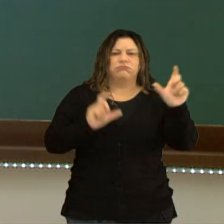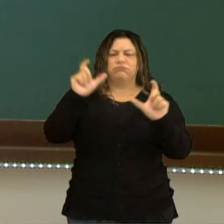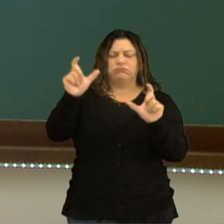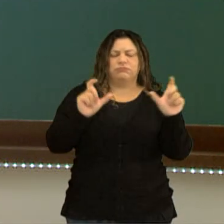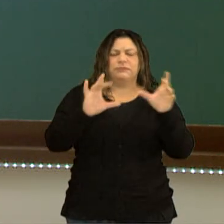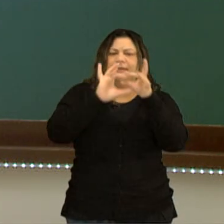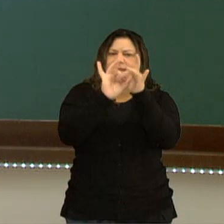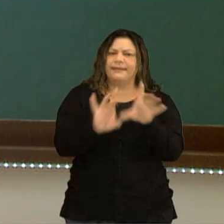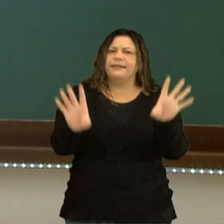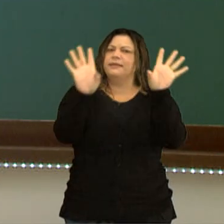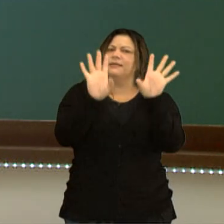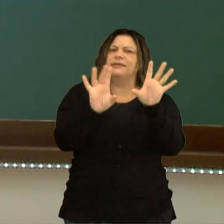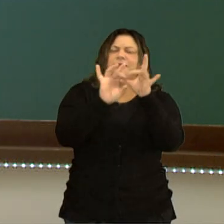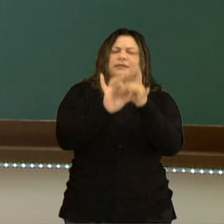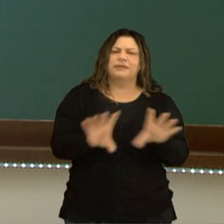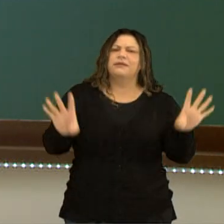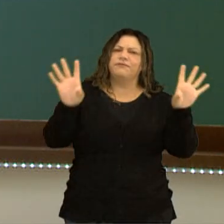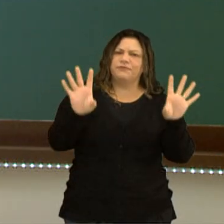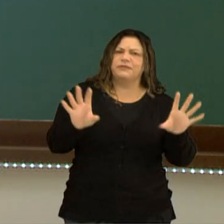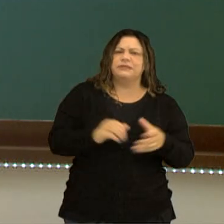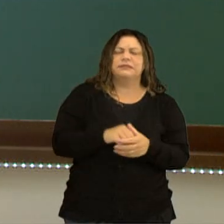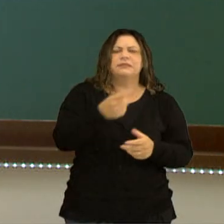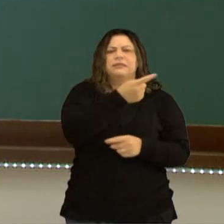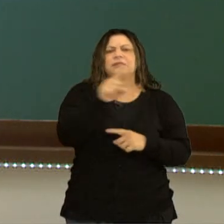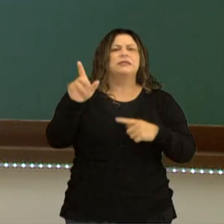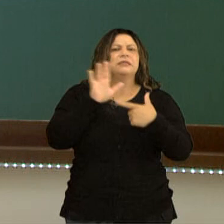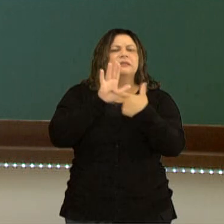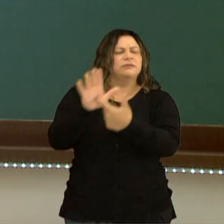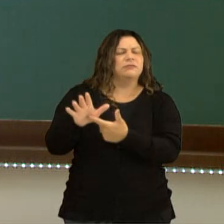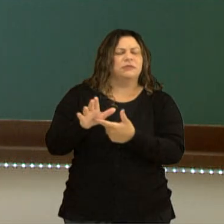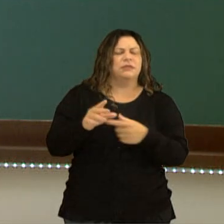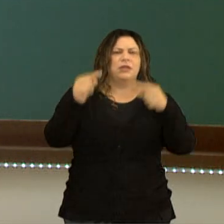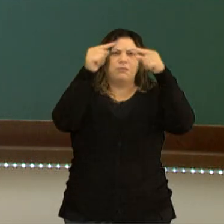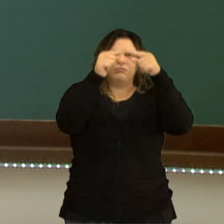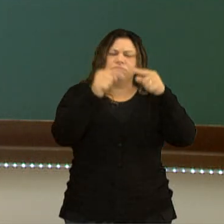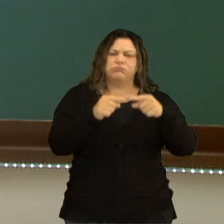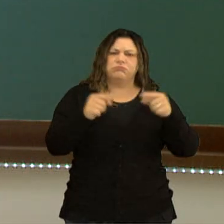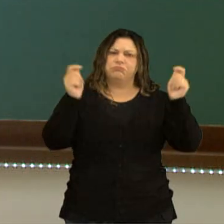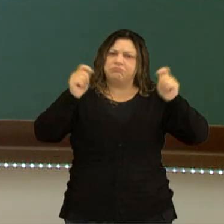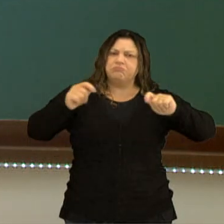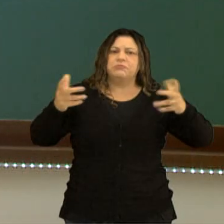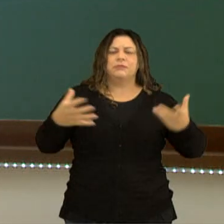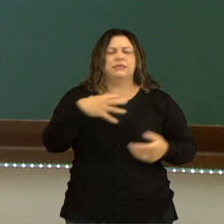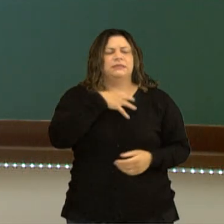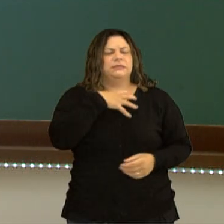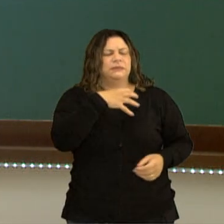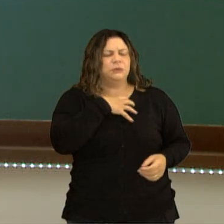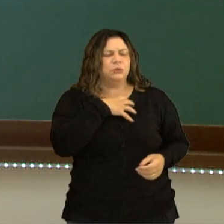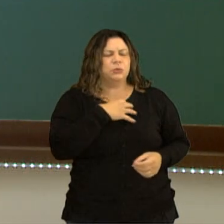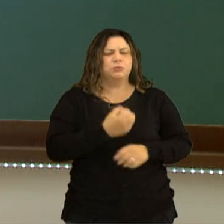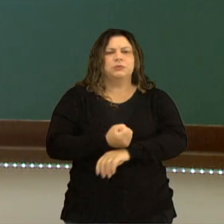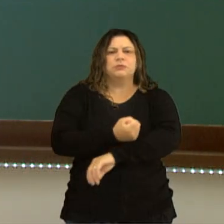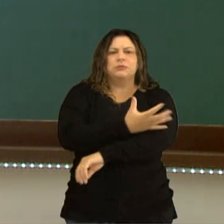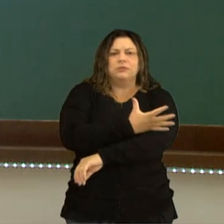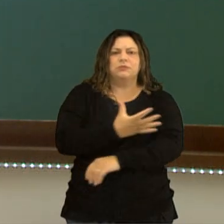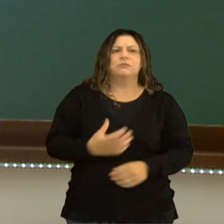versos livres? São versos que não apresentam rima, mas sim, eles apresentam sentimentos,